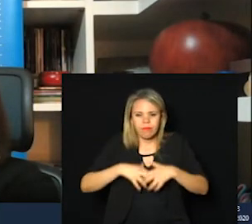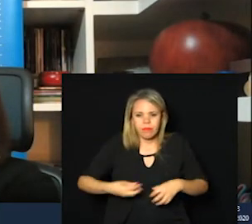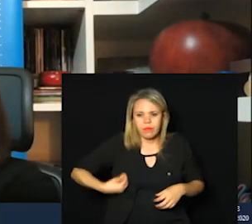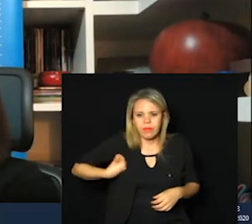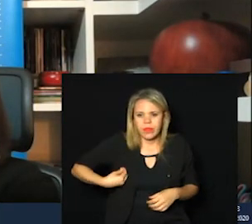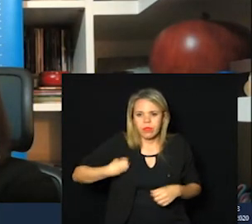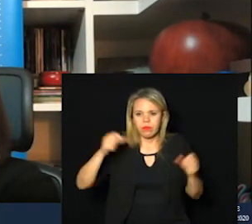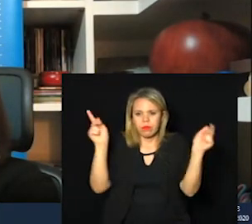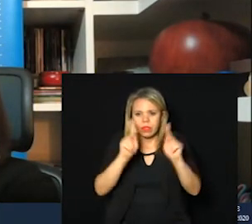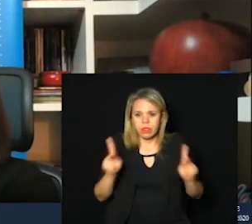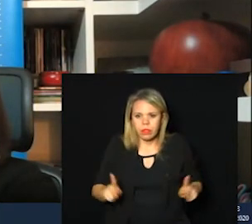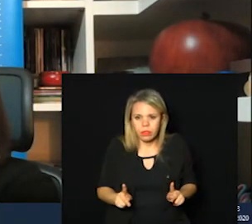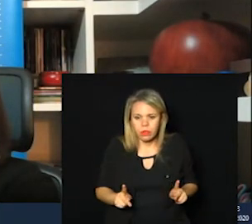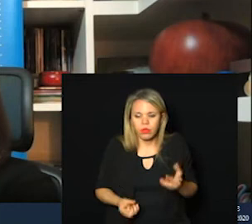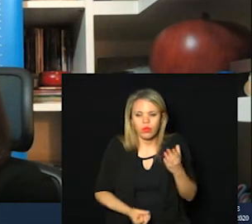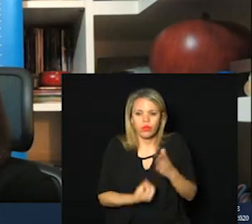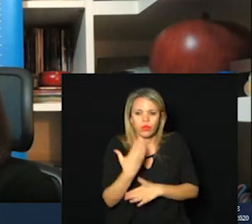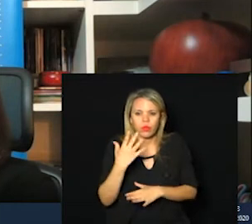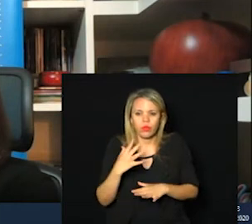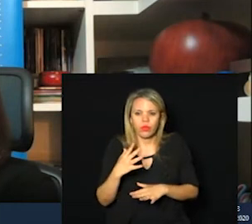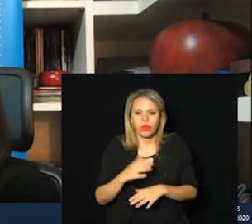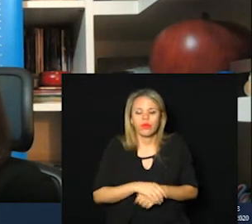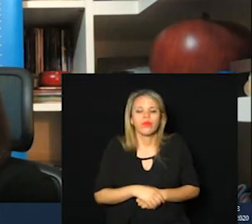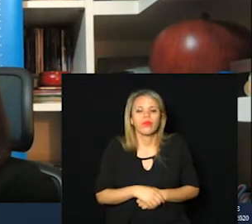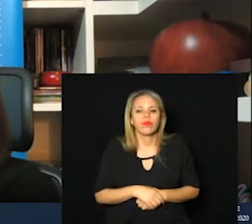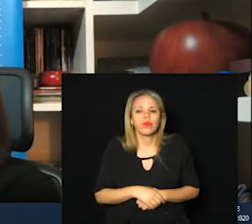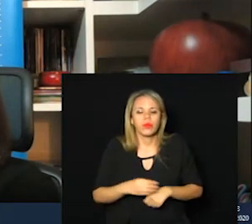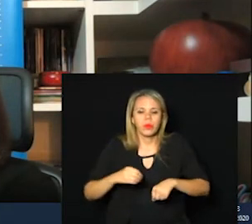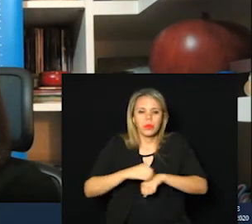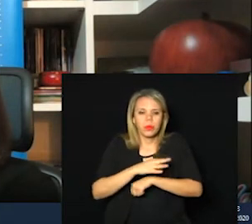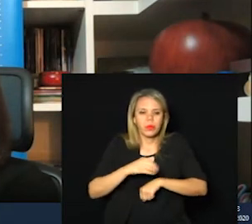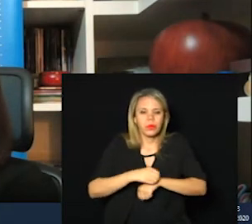tem raízes, sobretudo, nos princípios que ela me repassou.